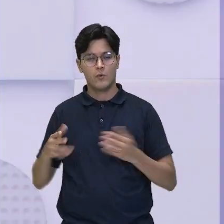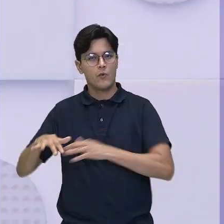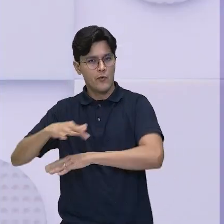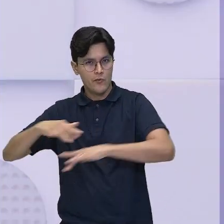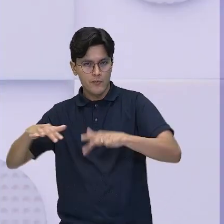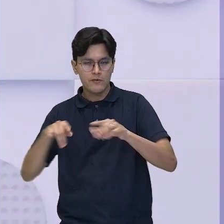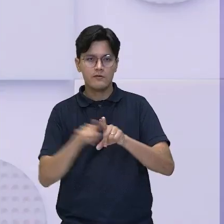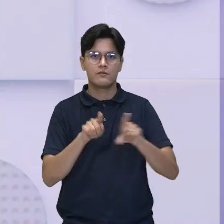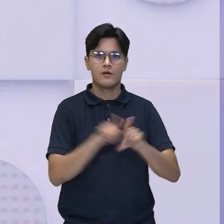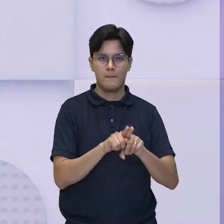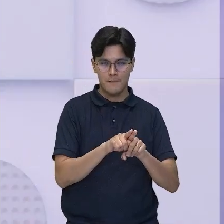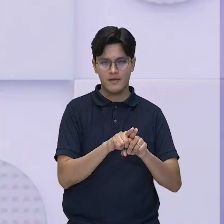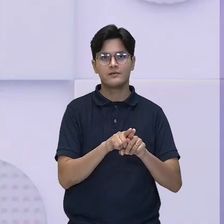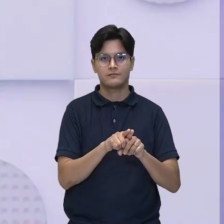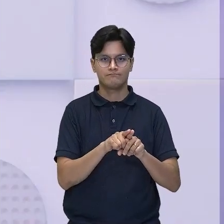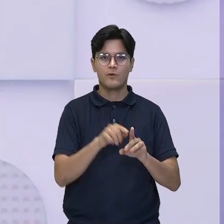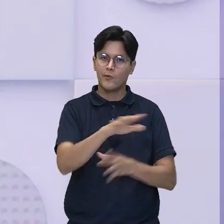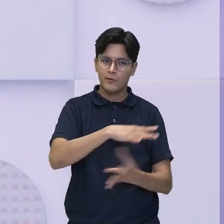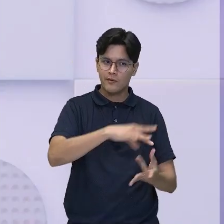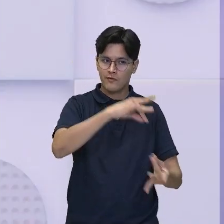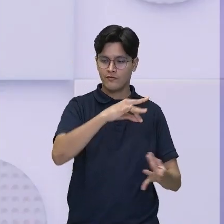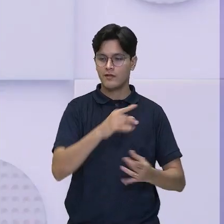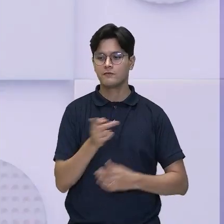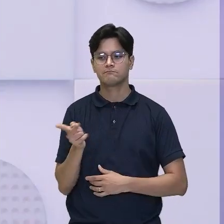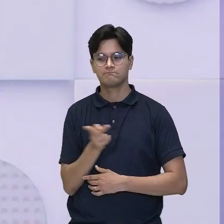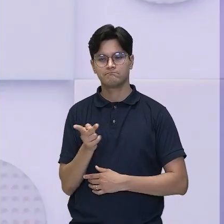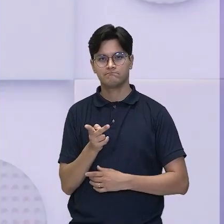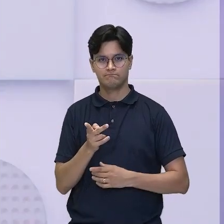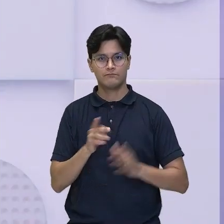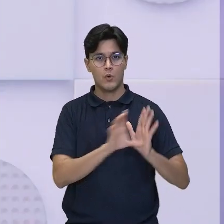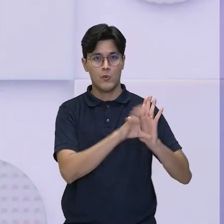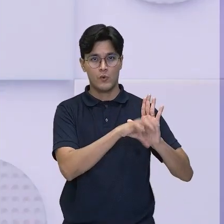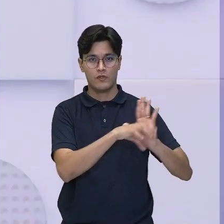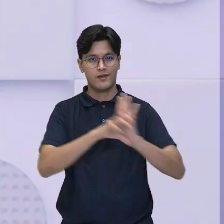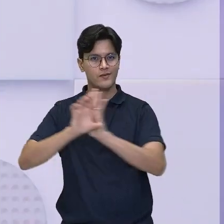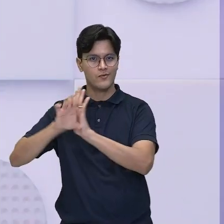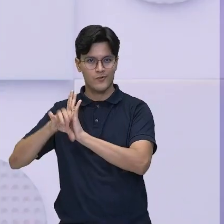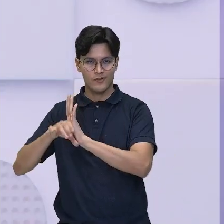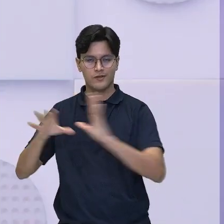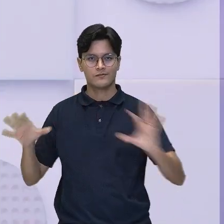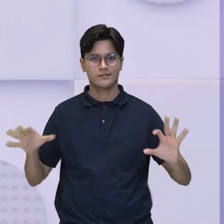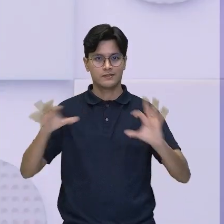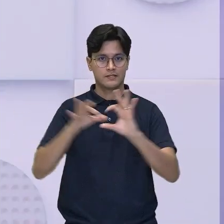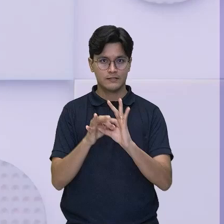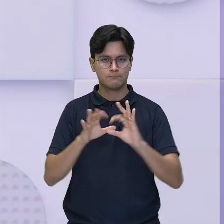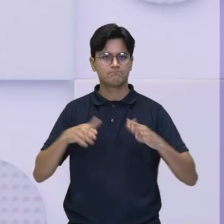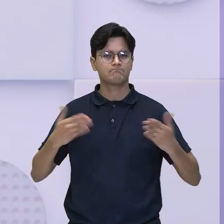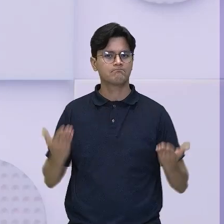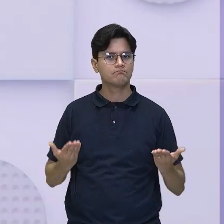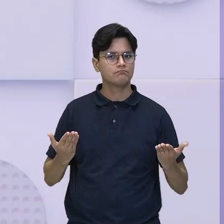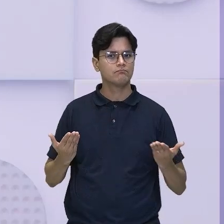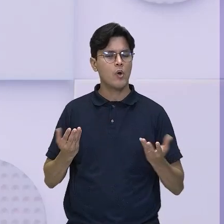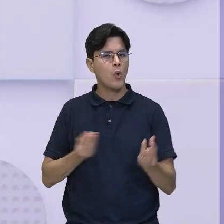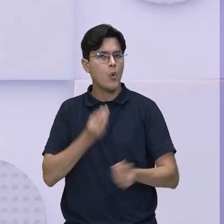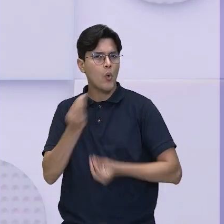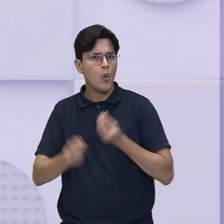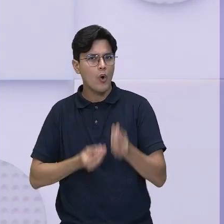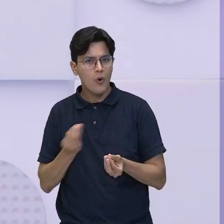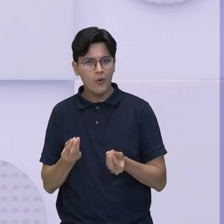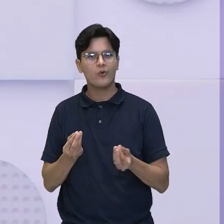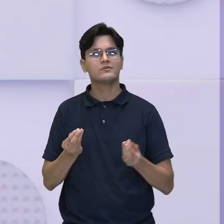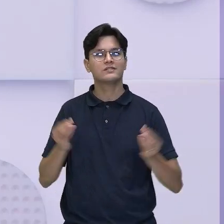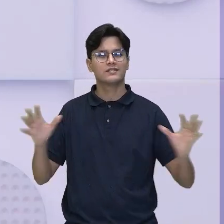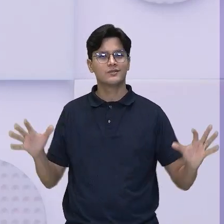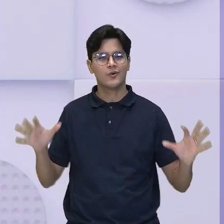conceitos que estão interligados. E quando pensamos nisso, pensamos como que isso, de certa forma, se conecta na